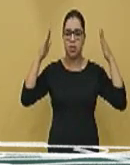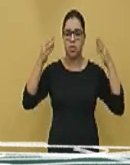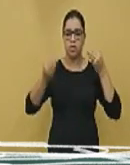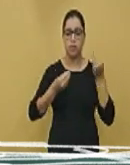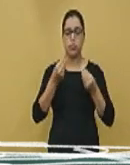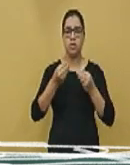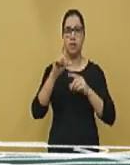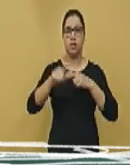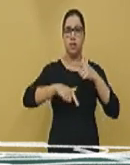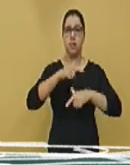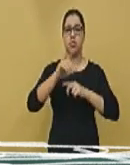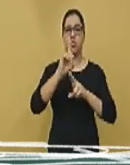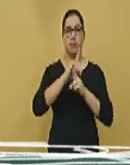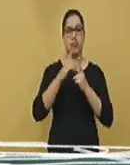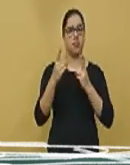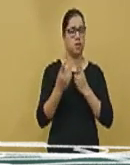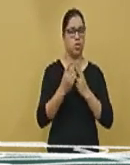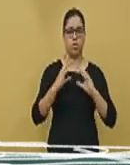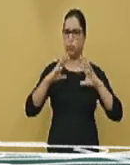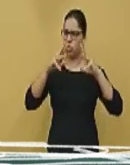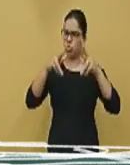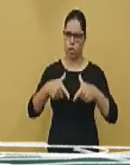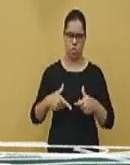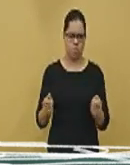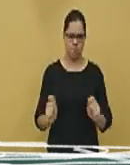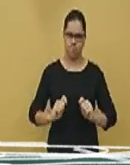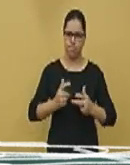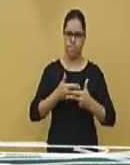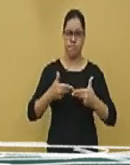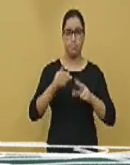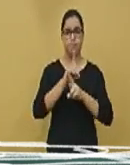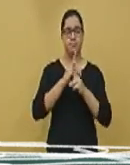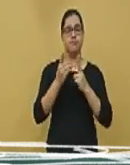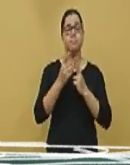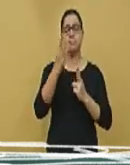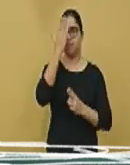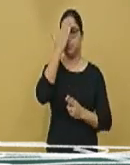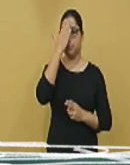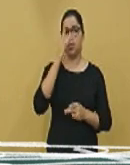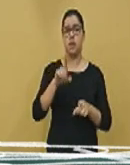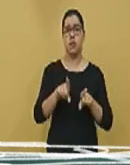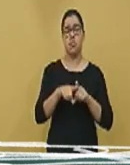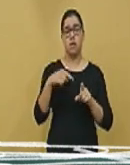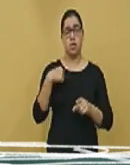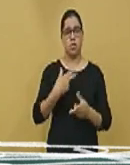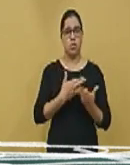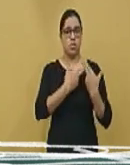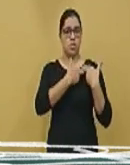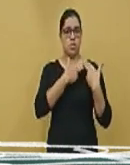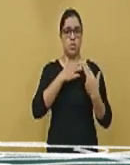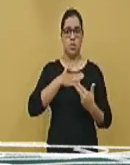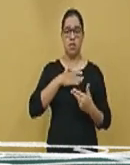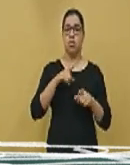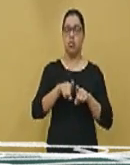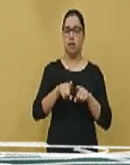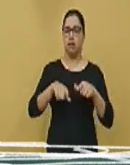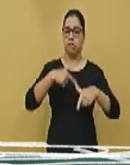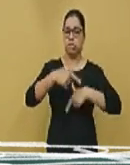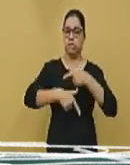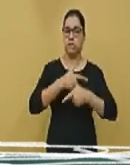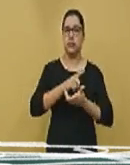todos os seus desafios e todo o seu potencial, né? As atribuições do chefe de gabinete são bastante amplas, né?